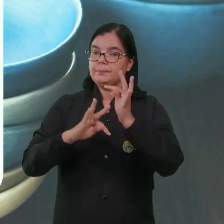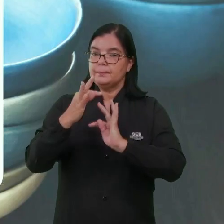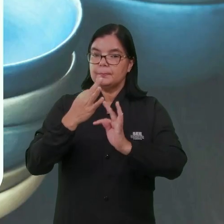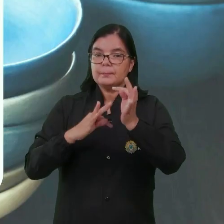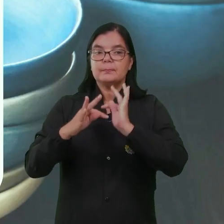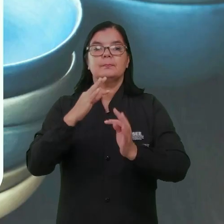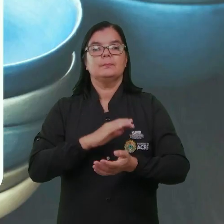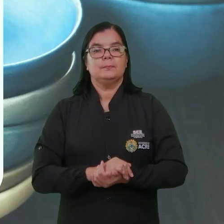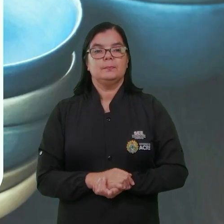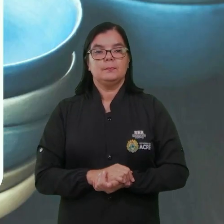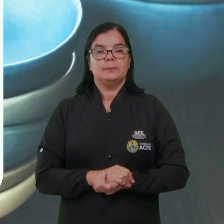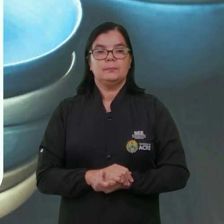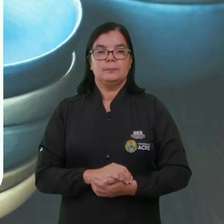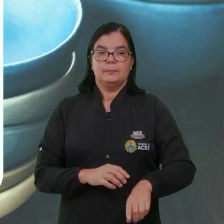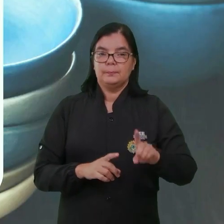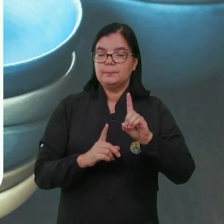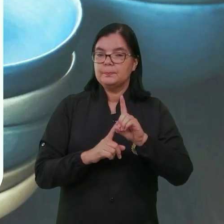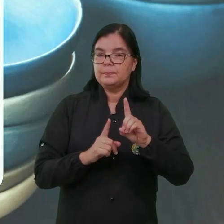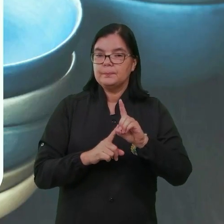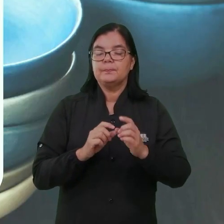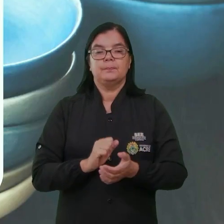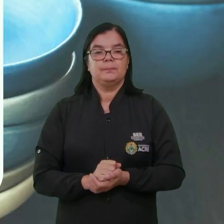tecnologias. Alternativa D.